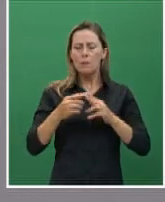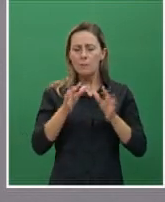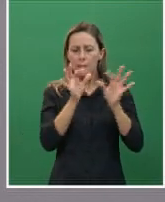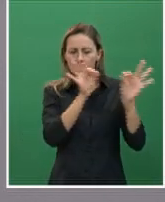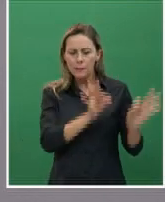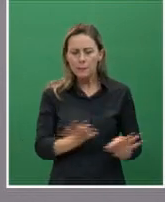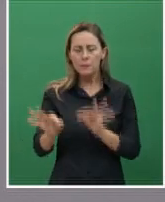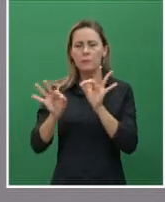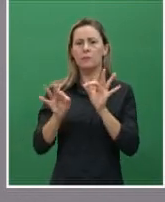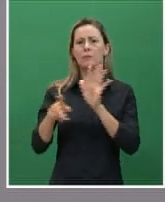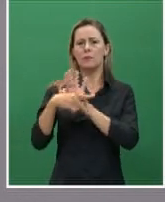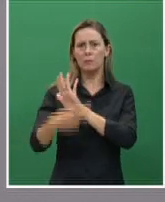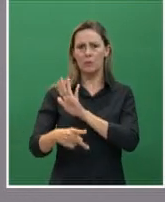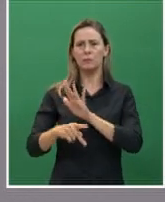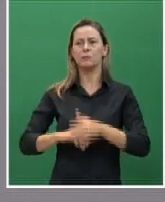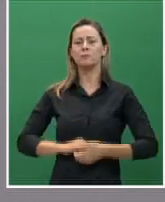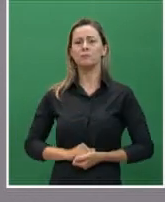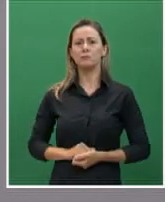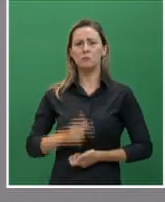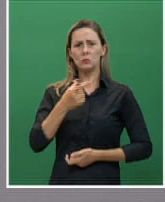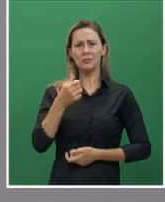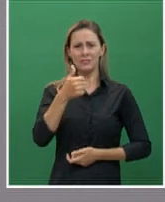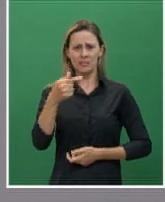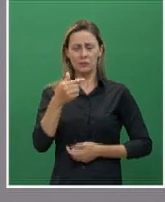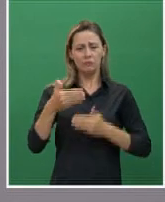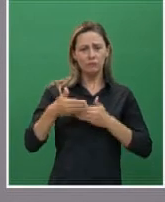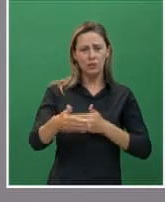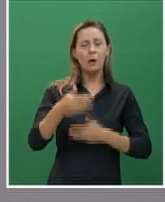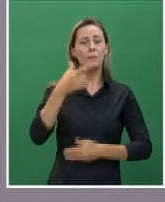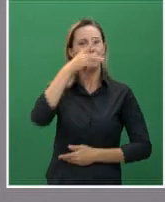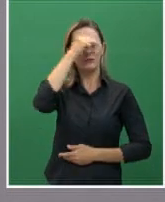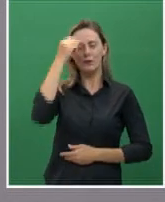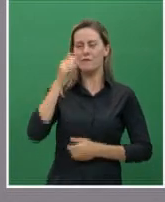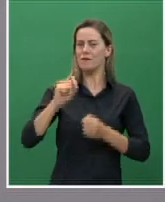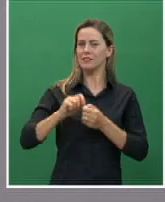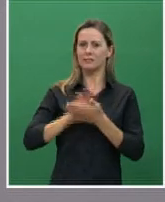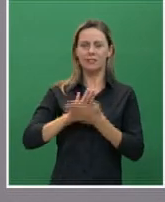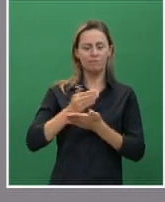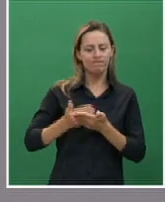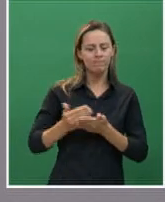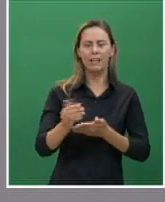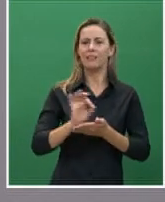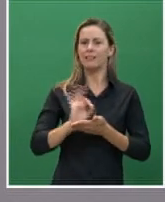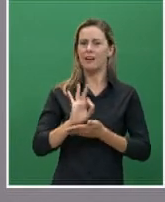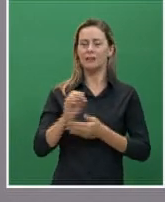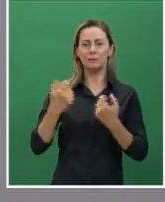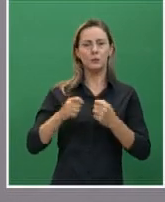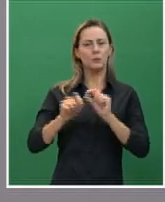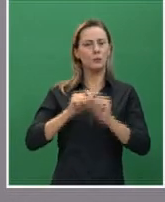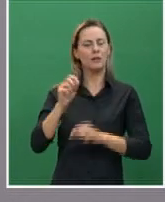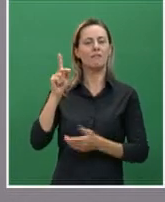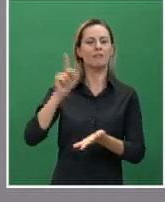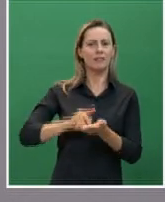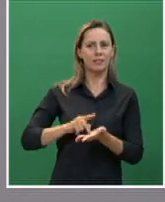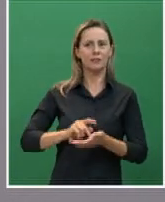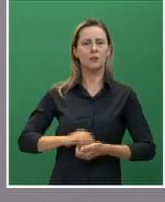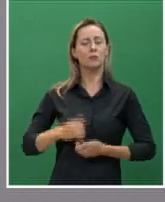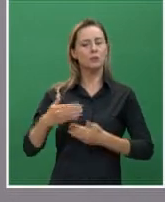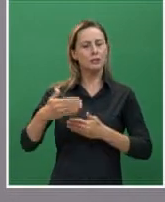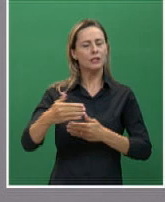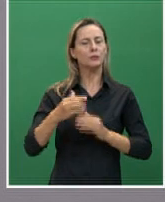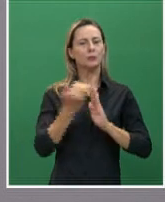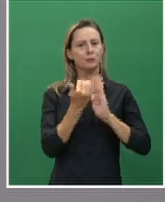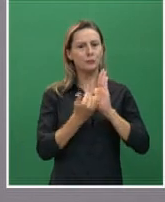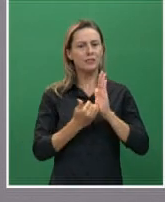fundiária e que mesmo tendo a Sally desde 2017 a Prefeitura não tomou iniciativa de procurar os cartórios da cidade e dá início a esse processo